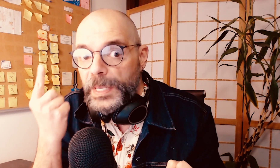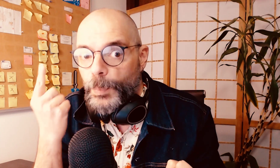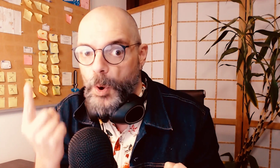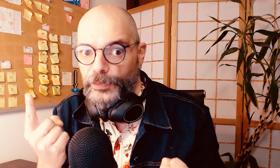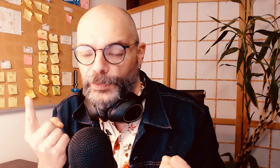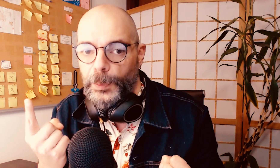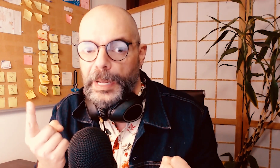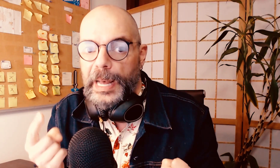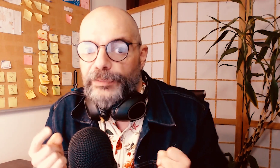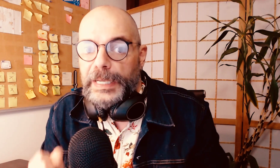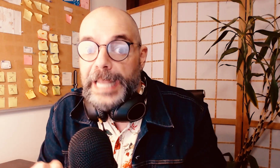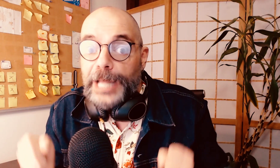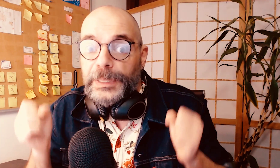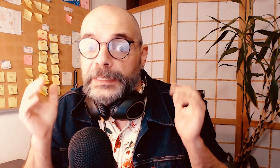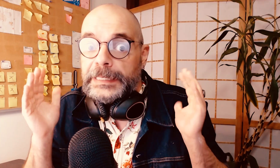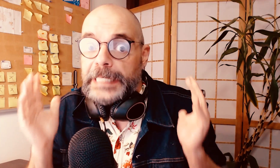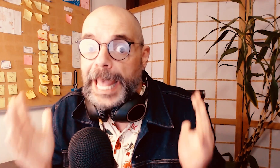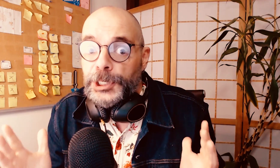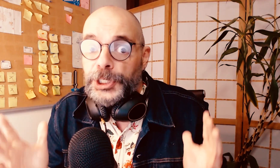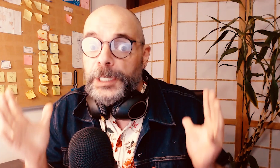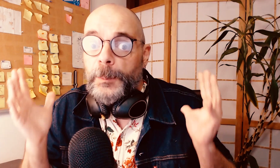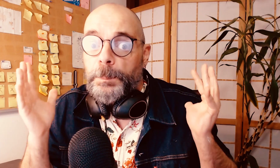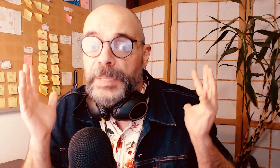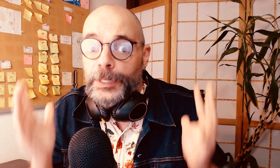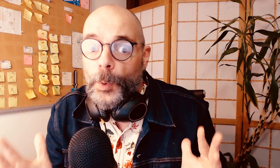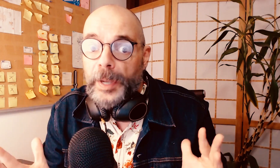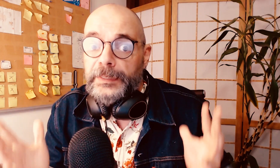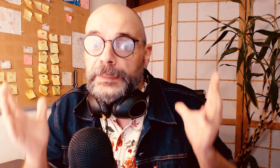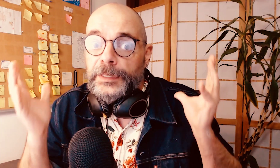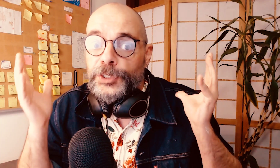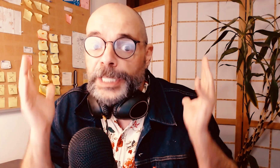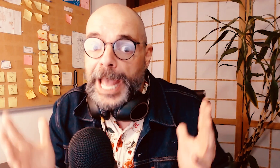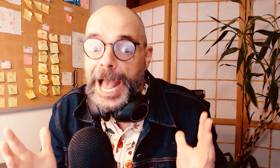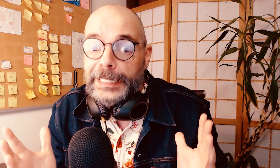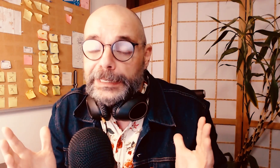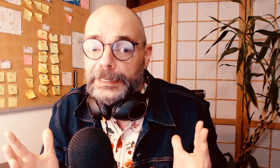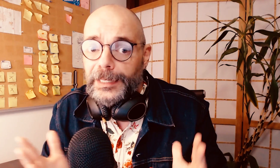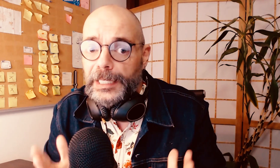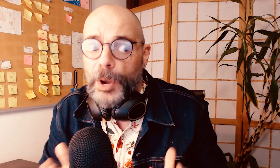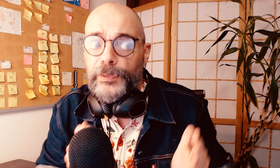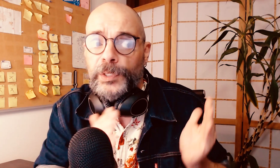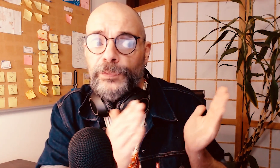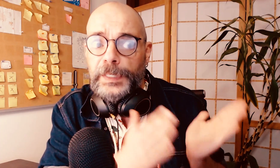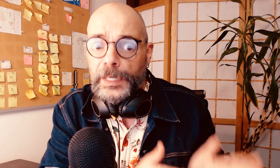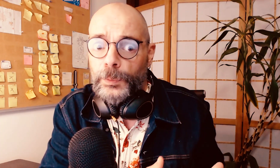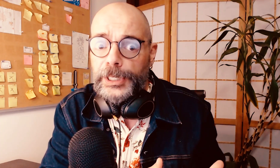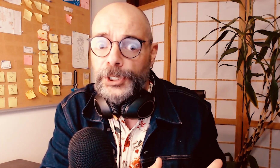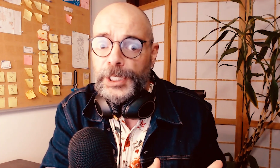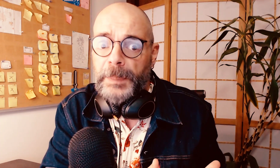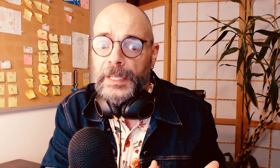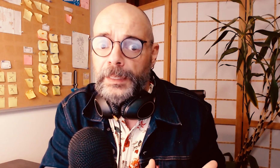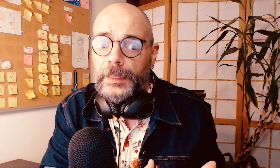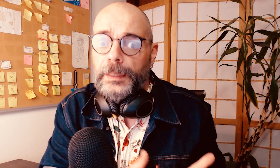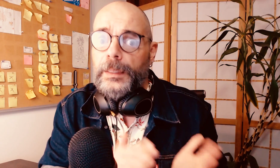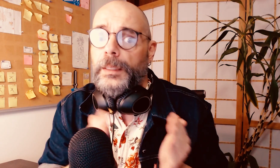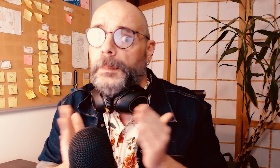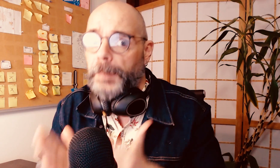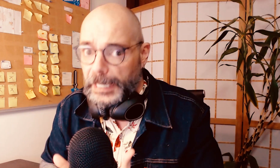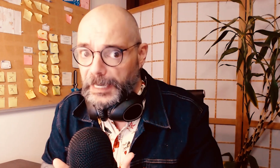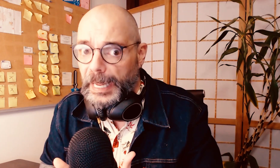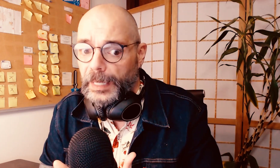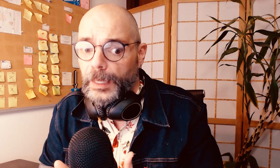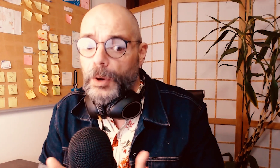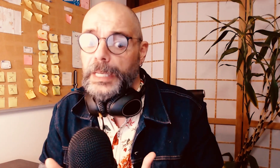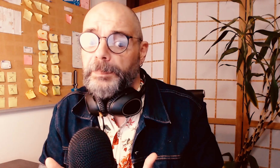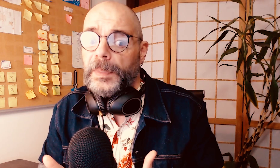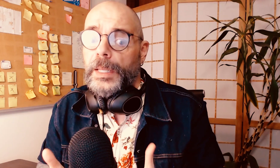um imóvel avaliado em 7 bilhões de reais. Imóvel que fica em Curitiba,